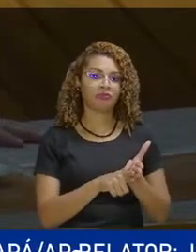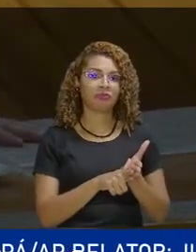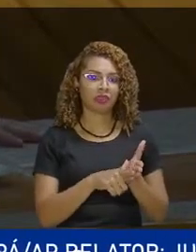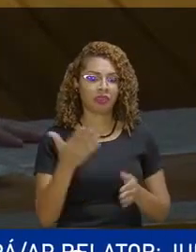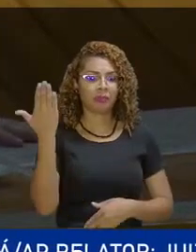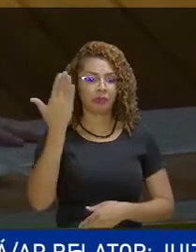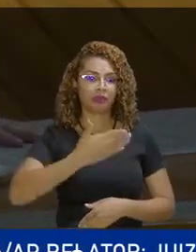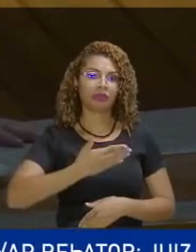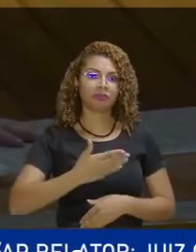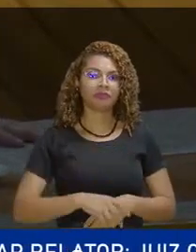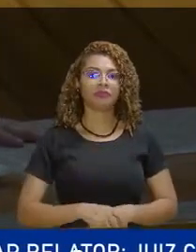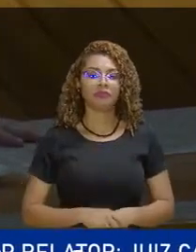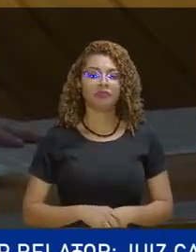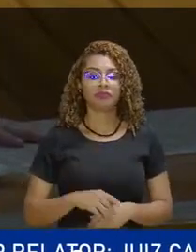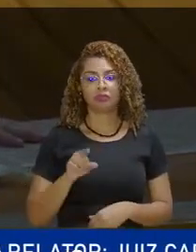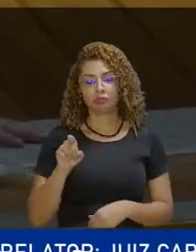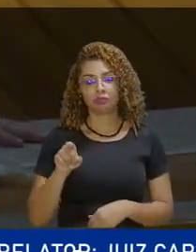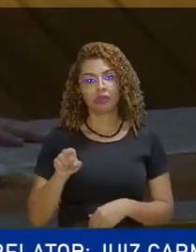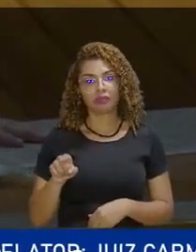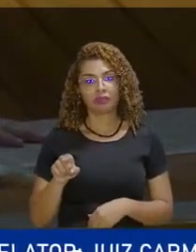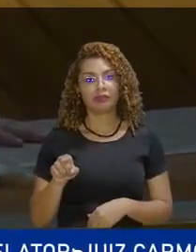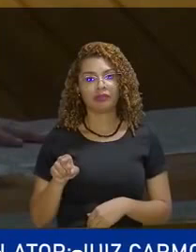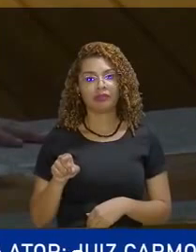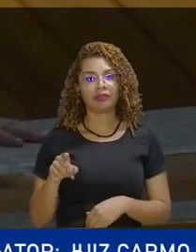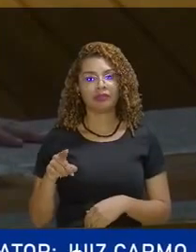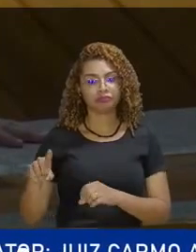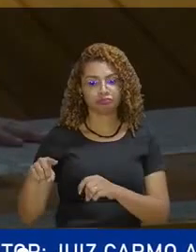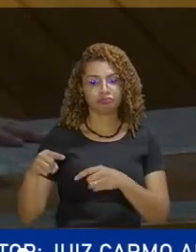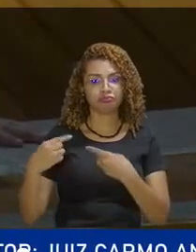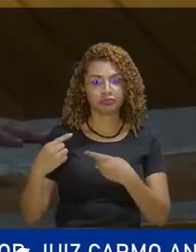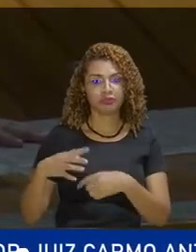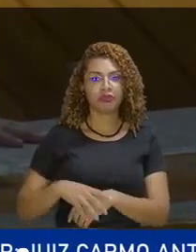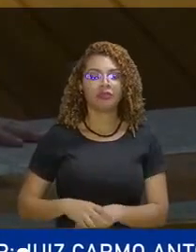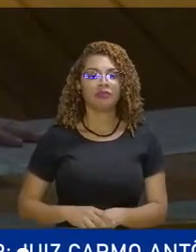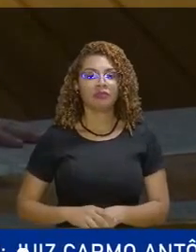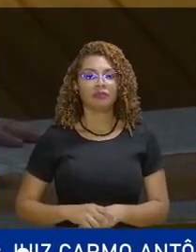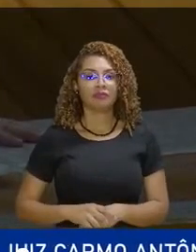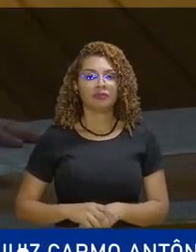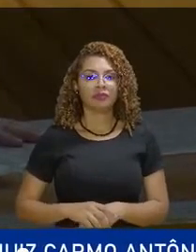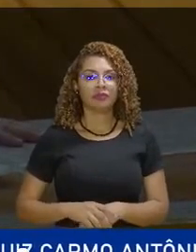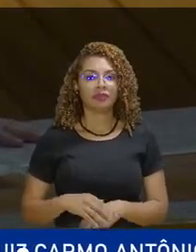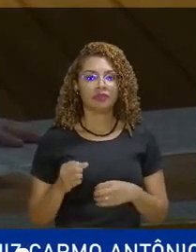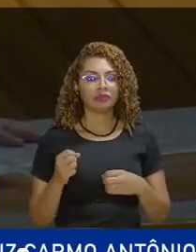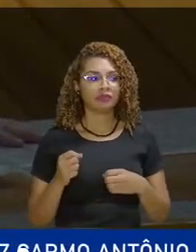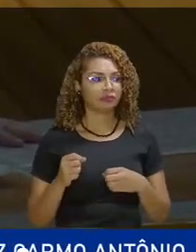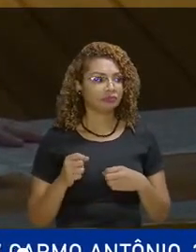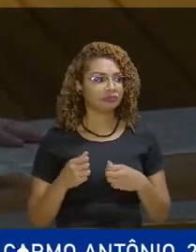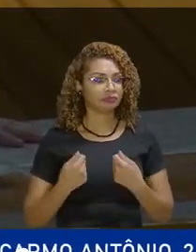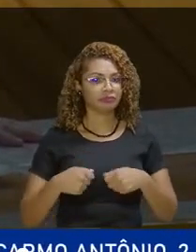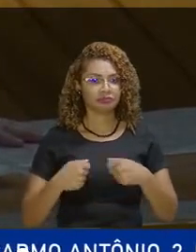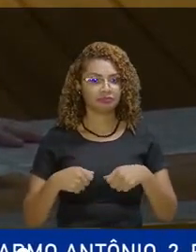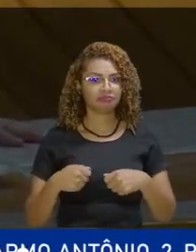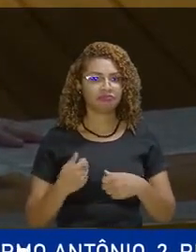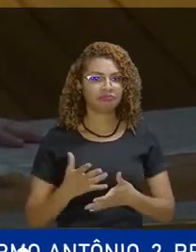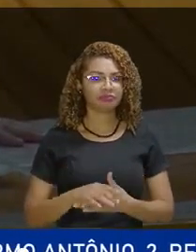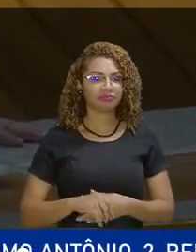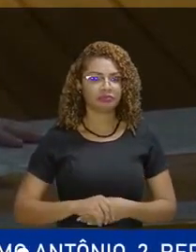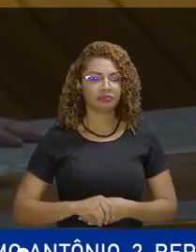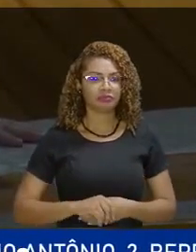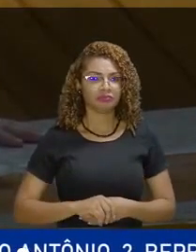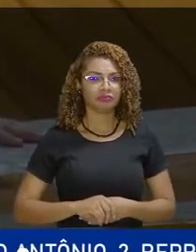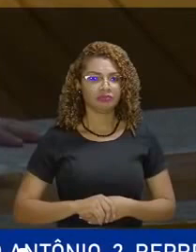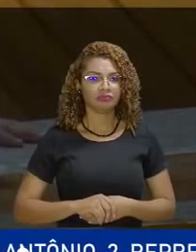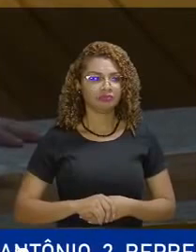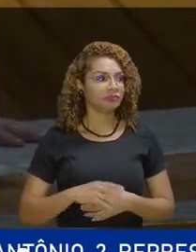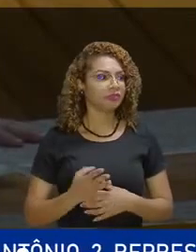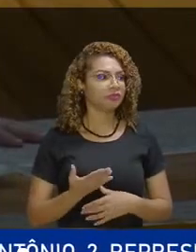defesa, ela se sustentou em 2 pontos. Primeiro, a nulidade do auto de